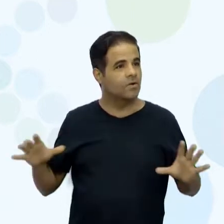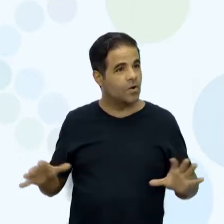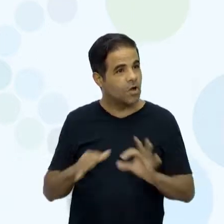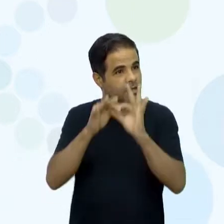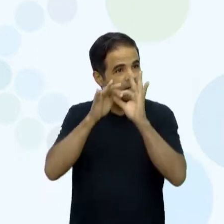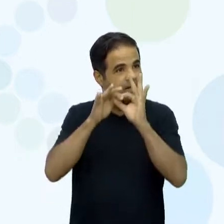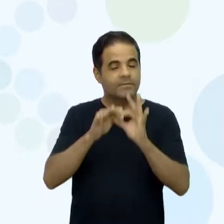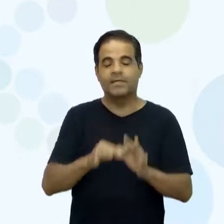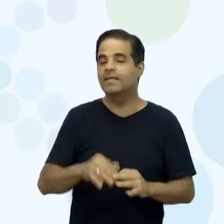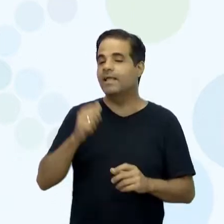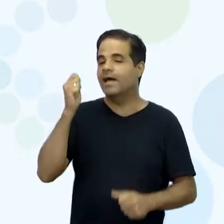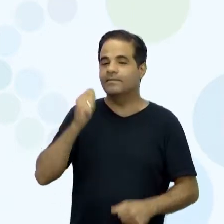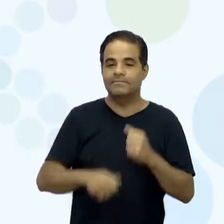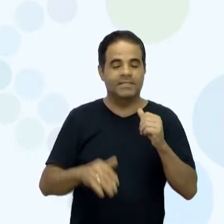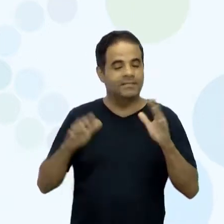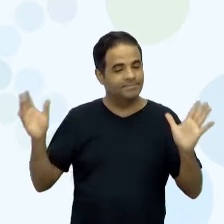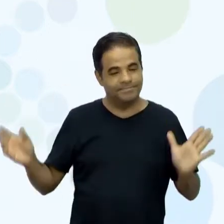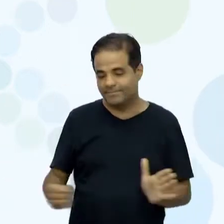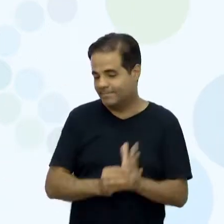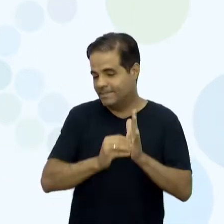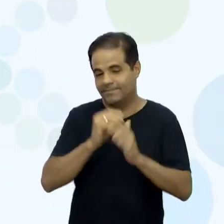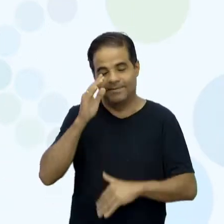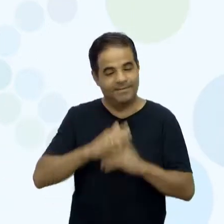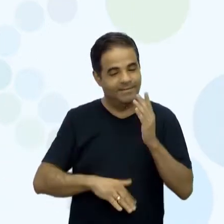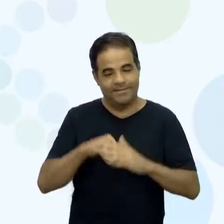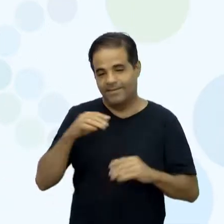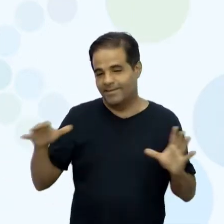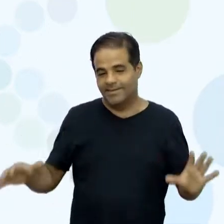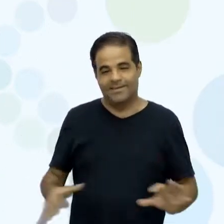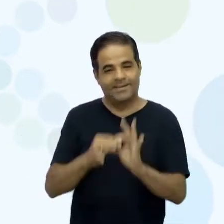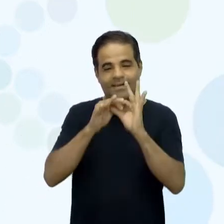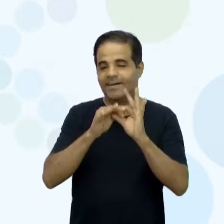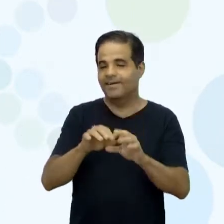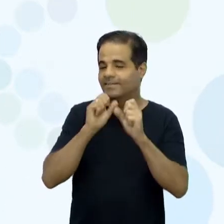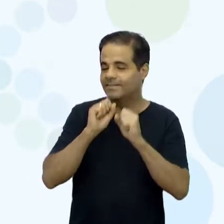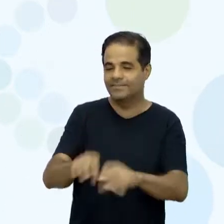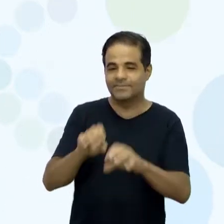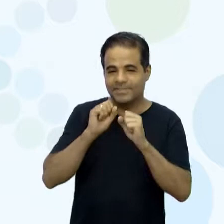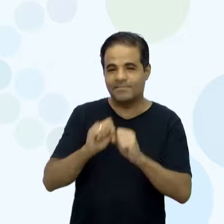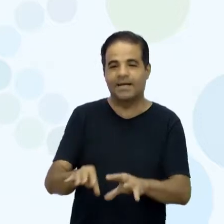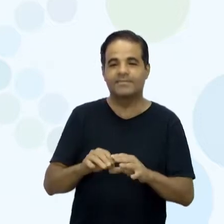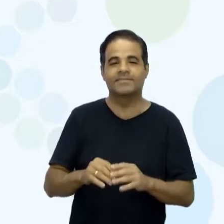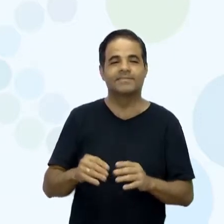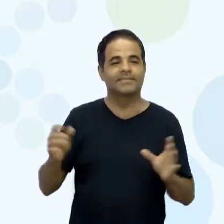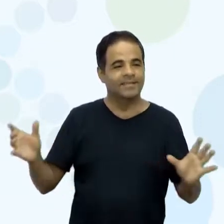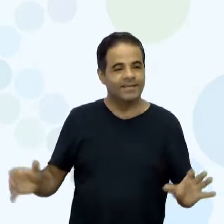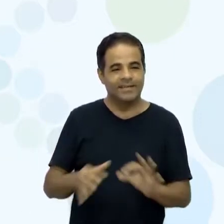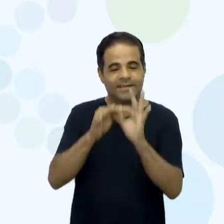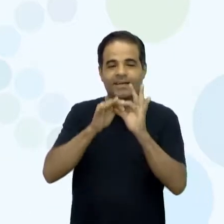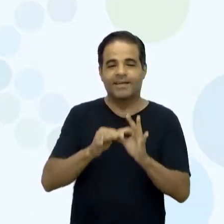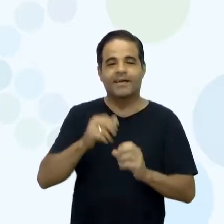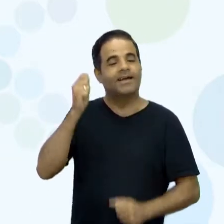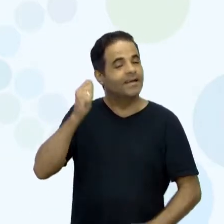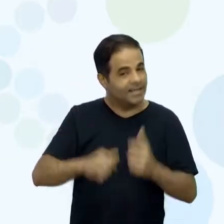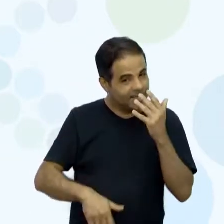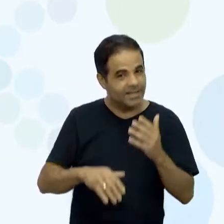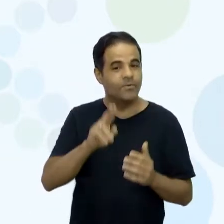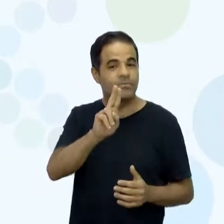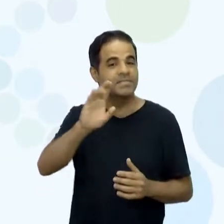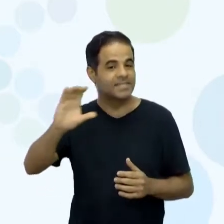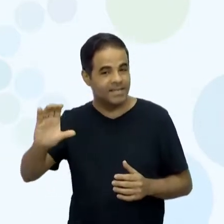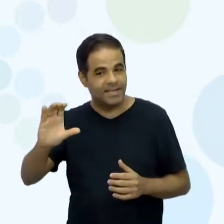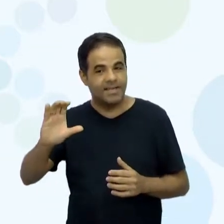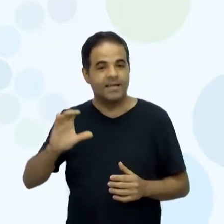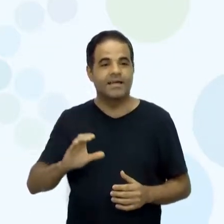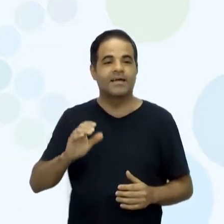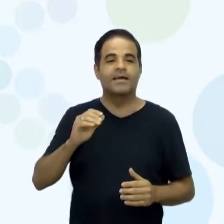unidade curricular é Educação Financeira Sustentável e o componente é Educação Financeira em Conexão. Lembrando que essa UC aí, como